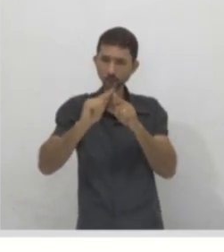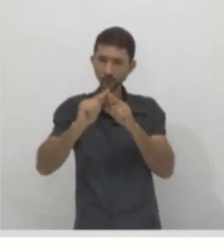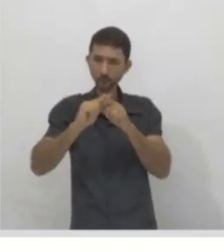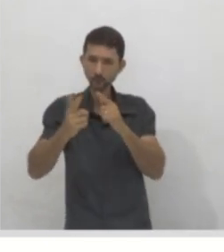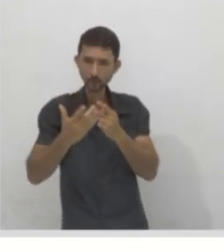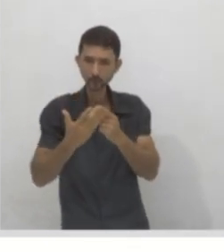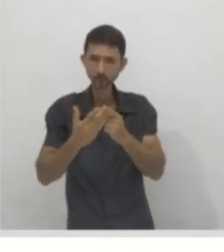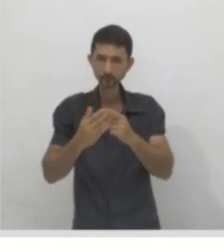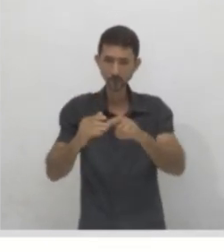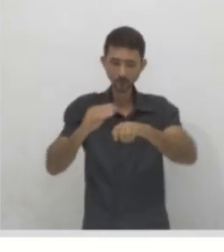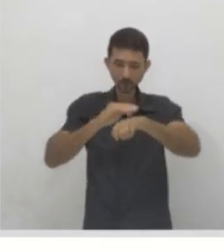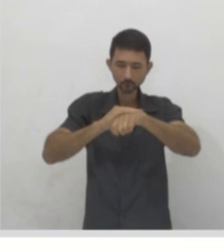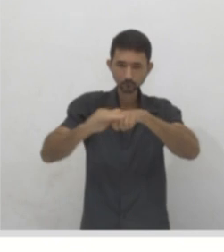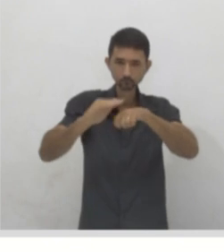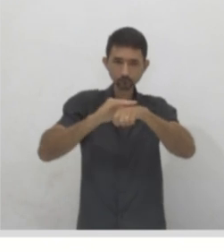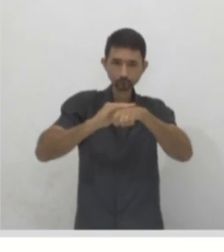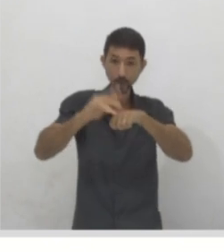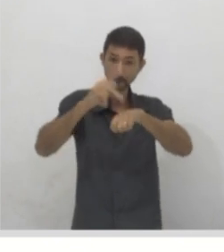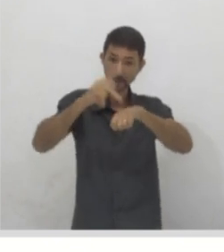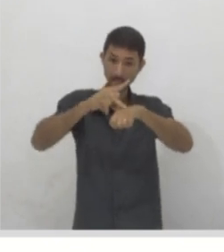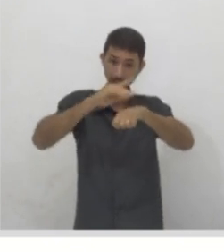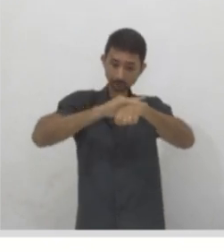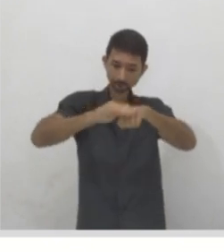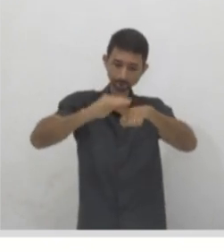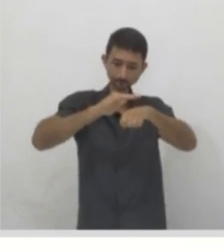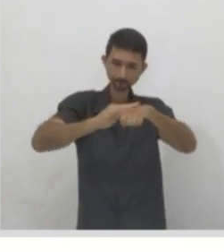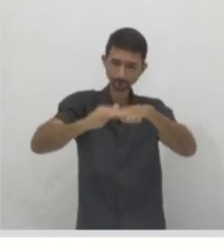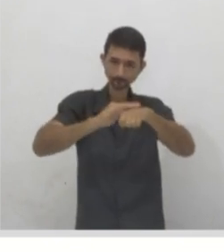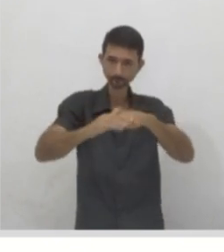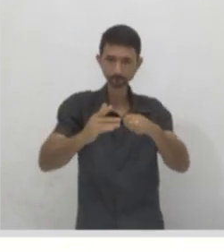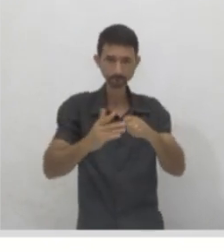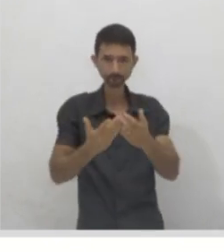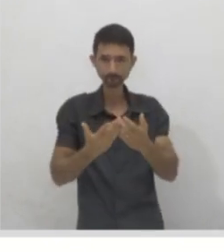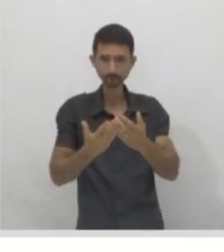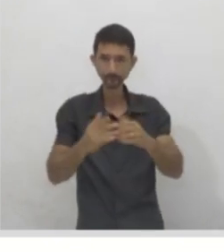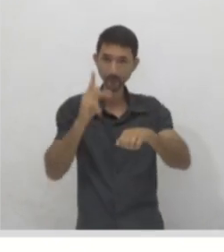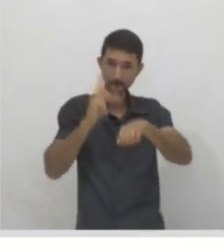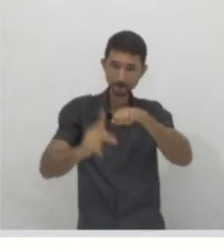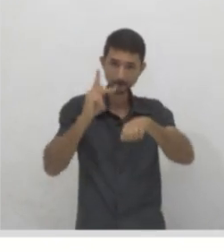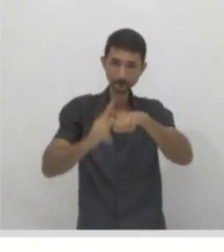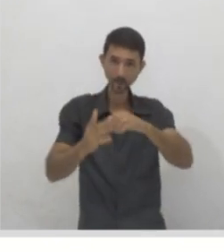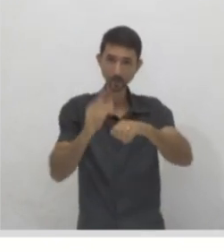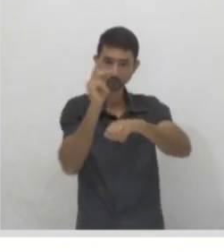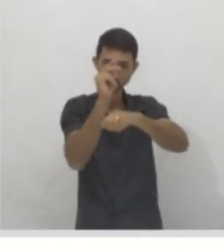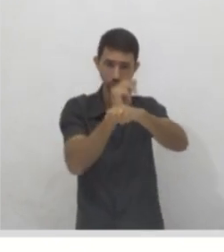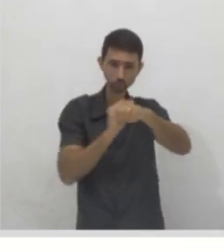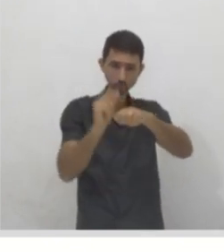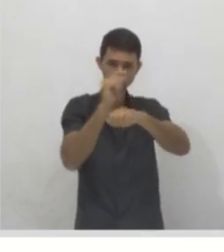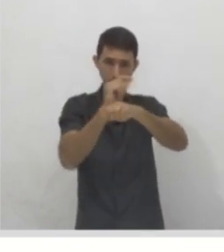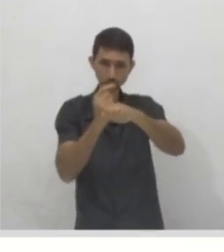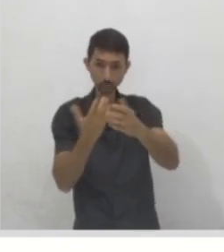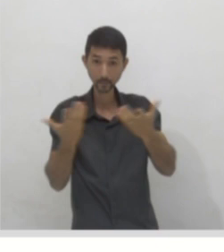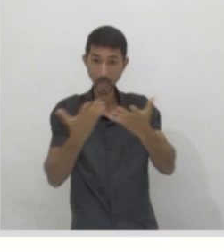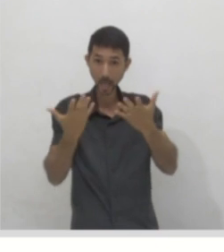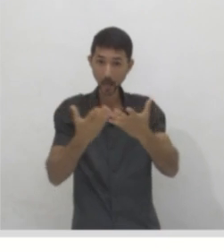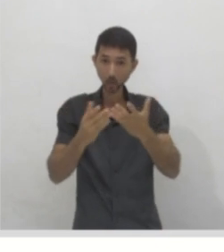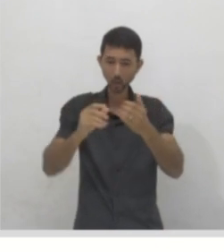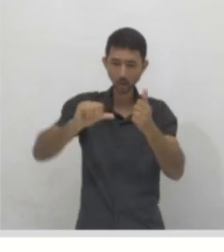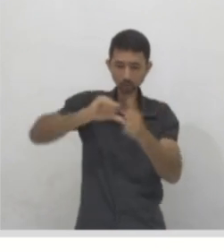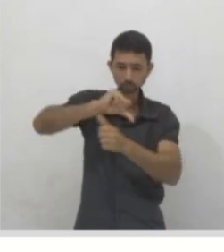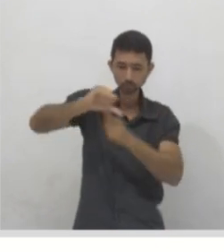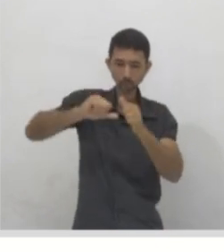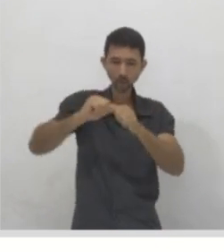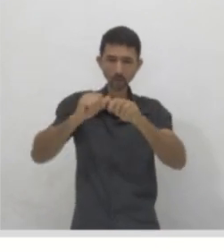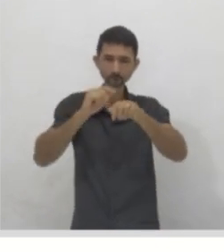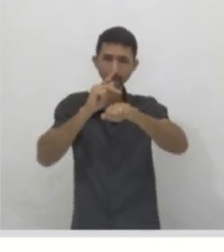de lascar, no caso da pedra, tá, eles vão polir, tá, transformando a borda daquela pedra